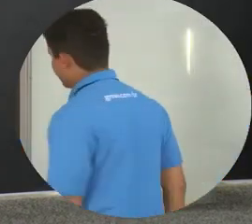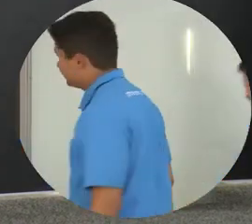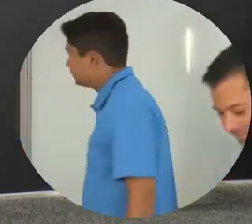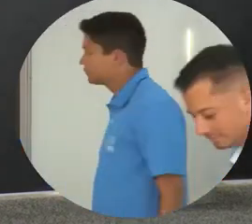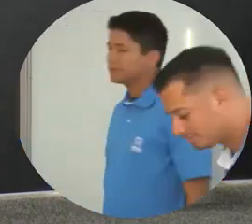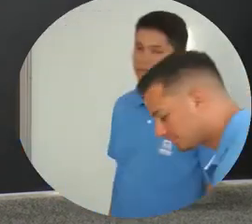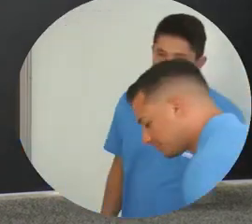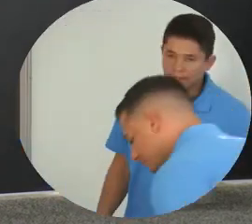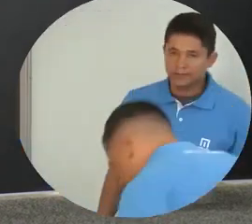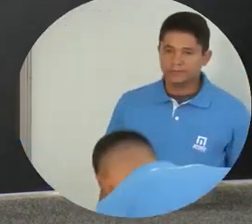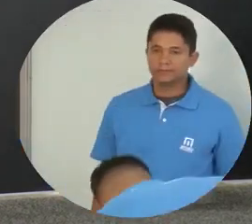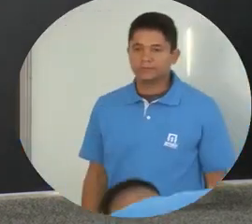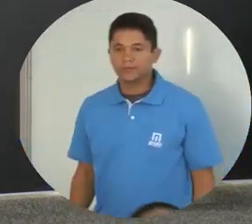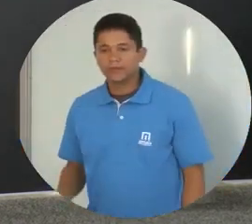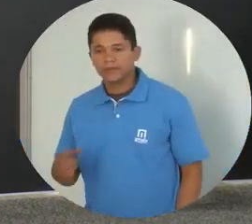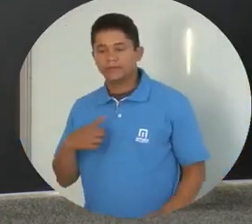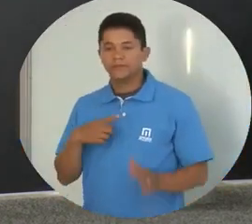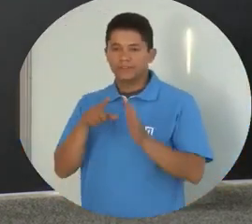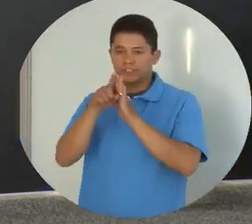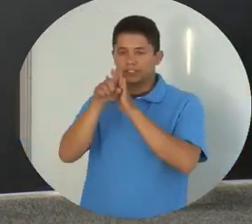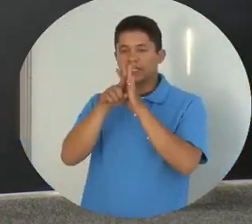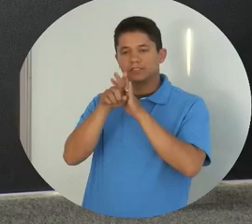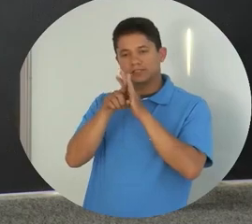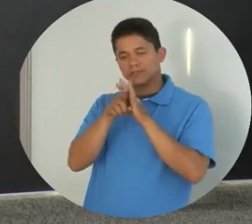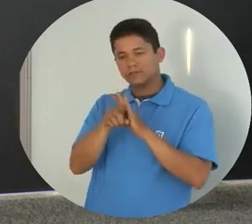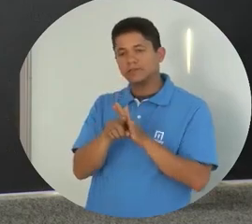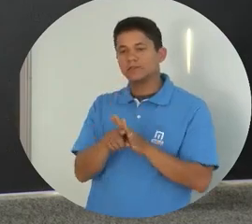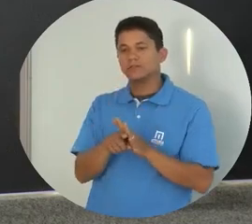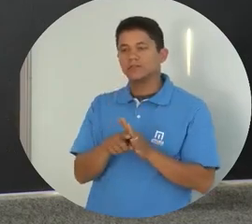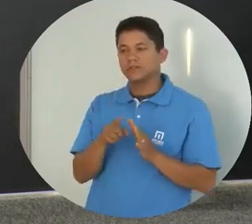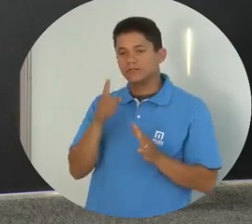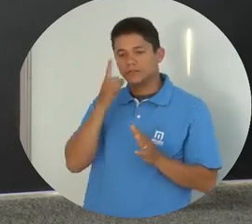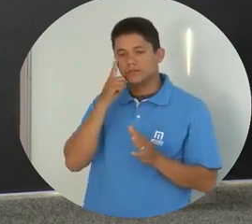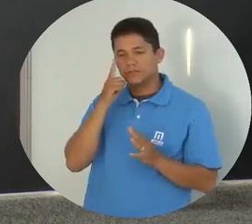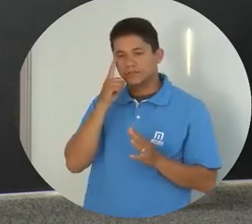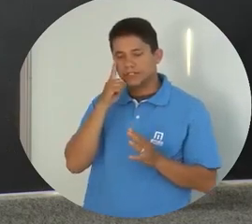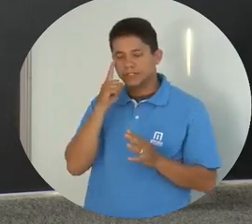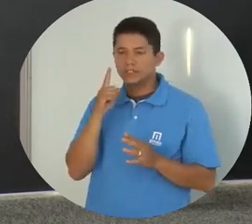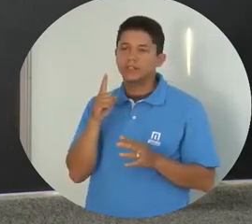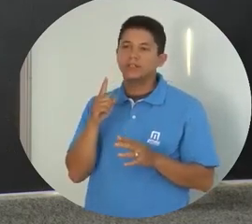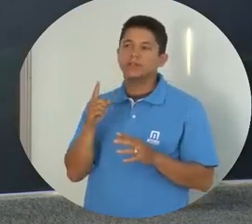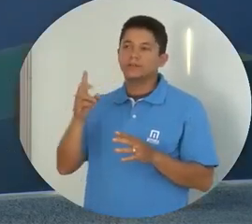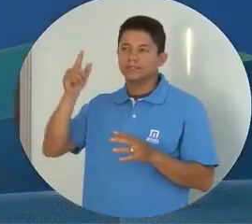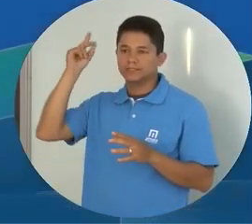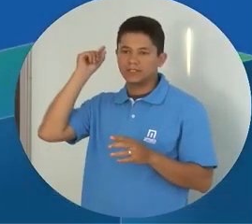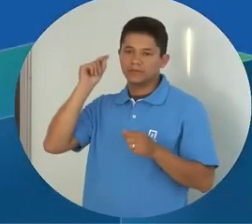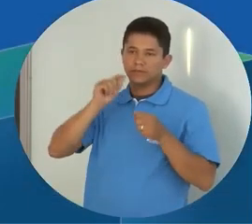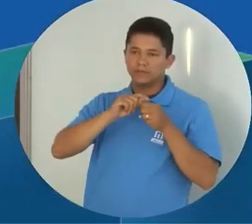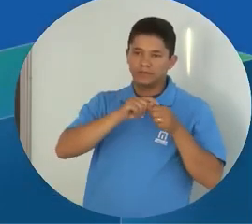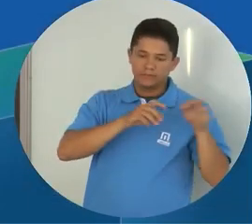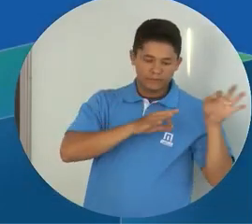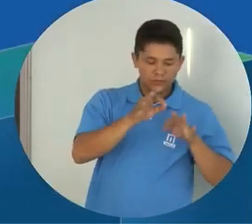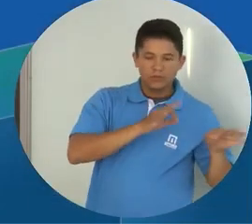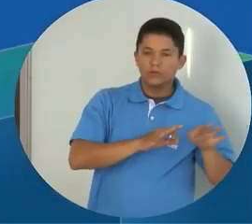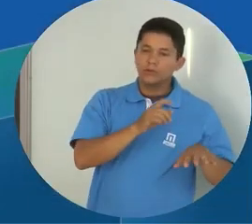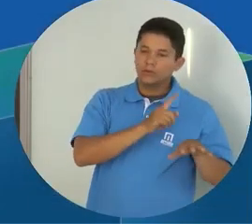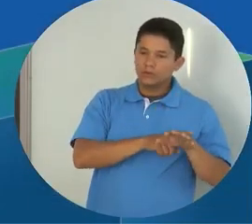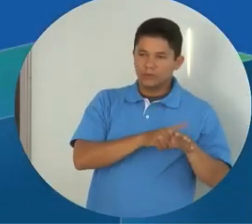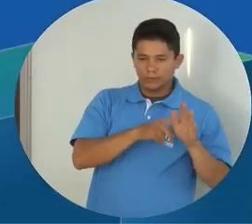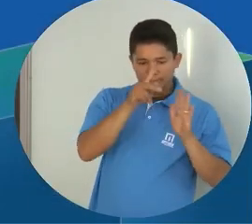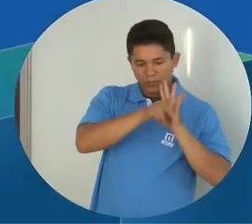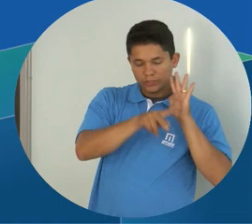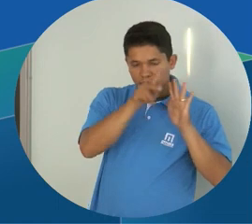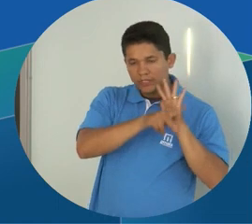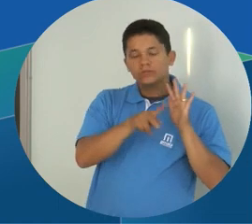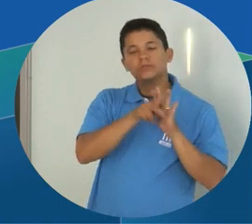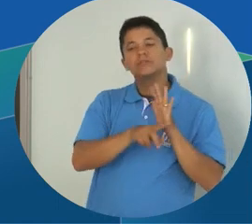investigações complementares, então houve uma conciliação de investigações da época do projeto com investigações complementares